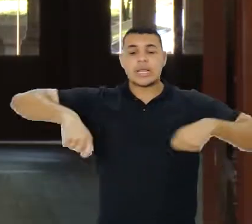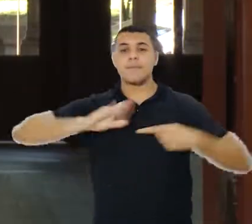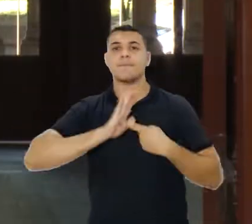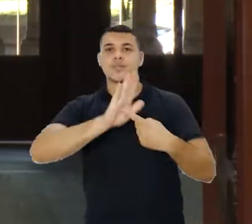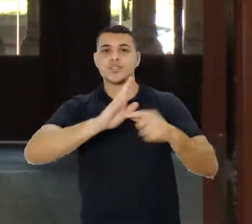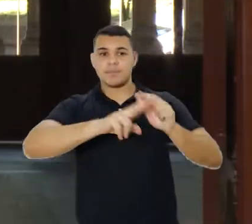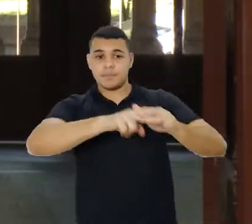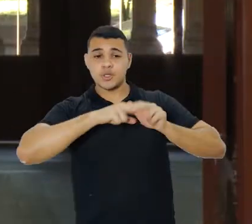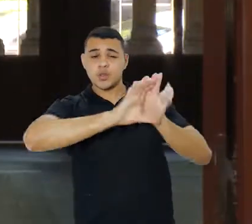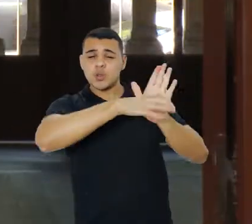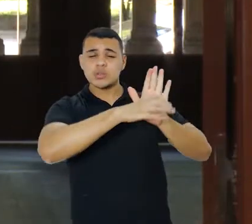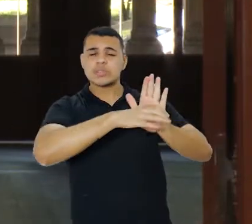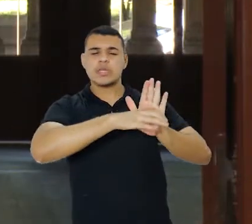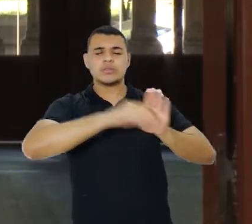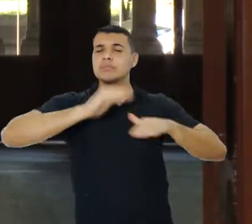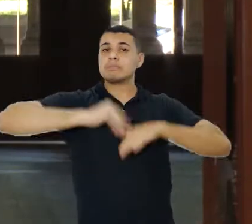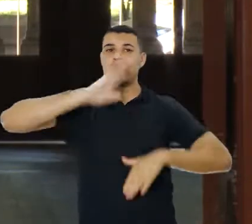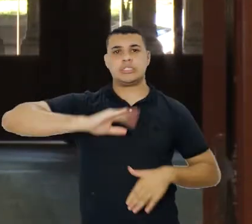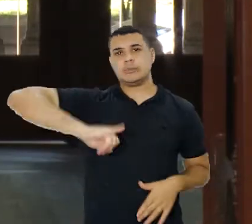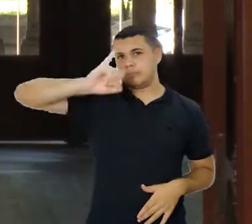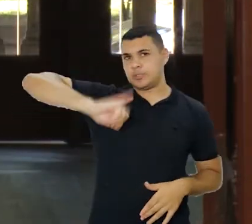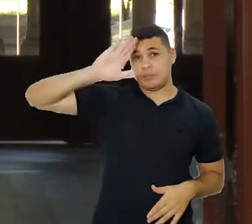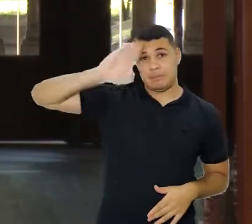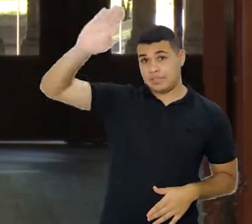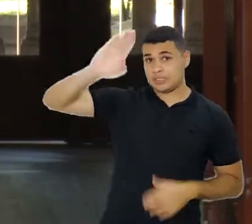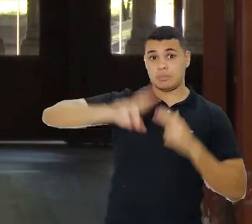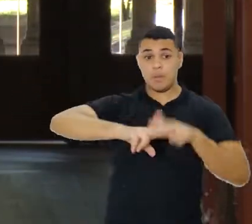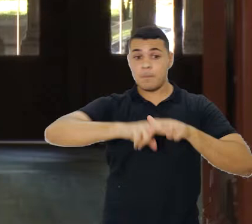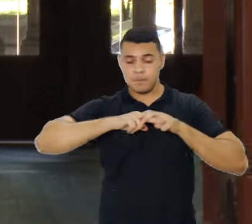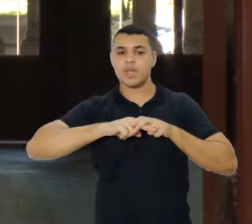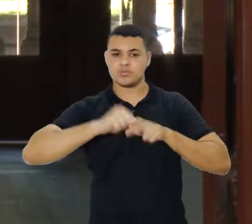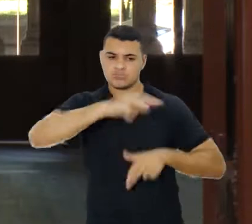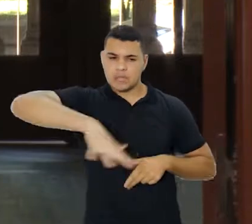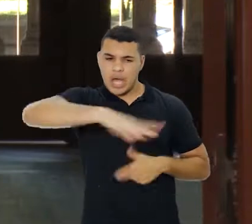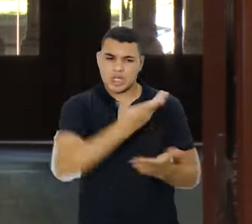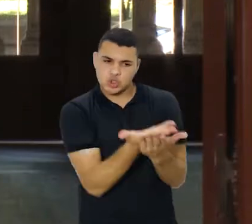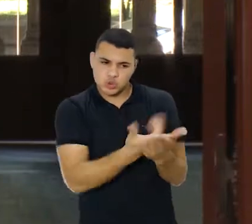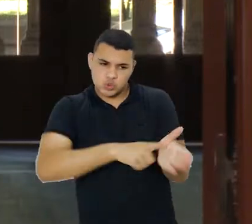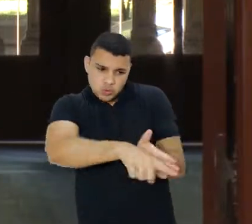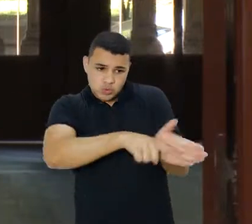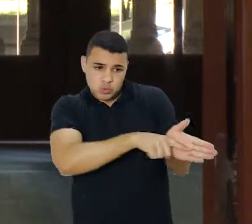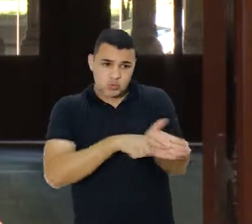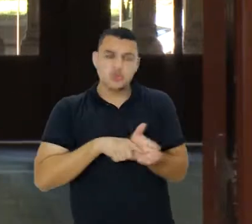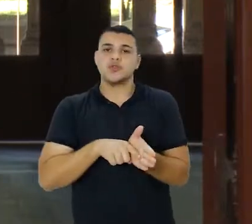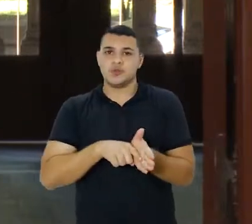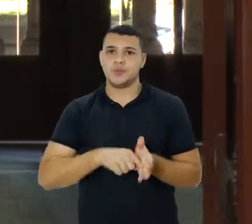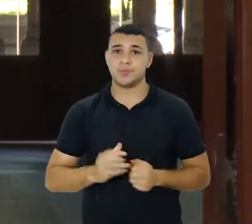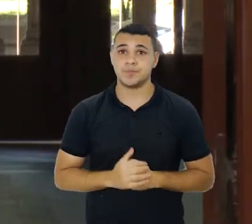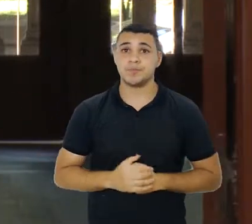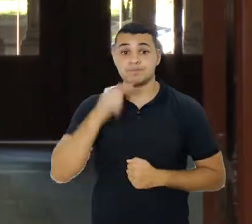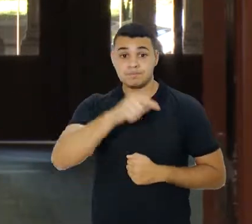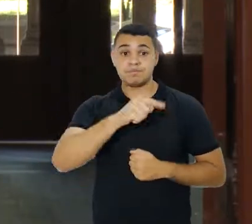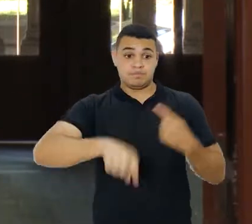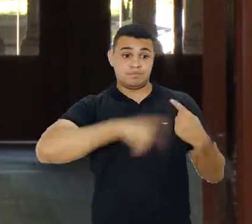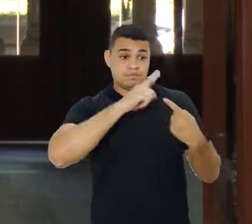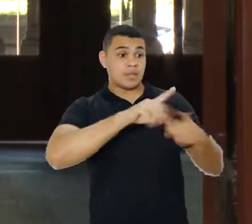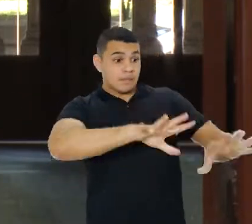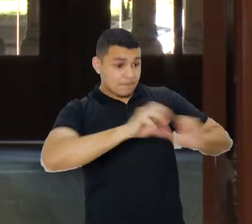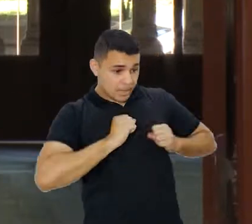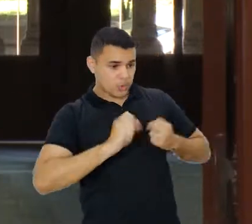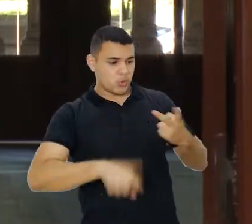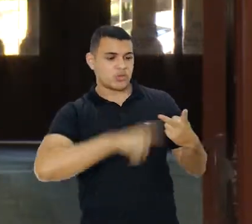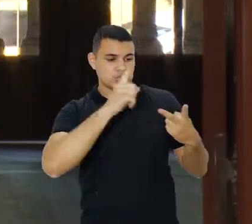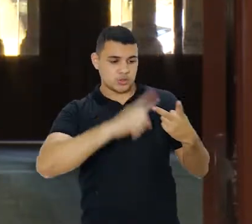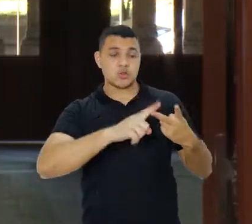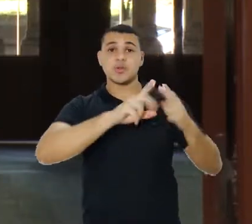remetem ao conceito maior de incidência. A incidência propriamente, né, e em seguida, né,